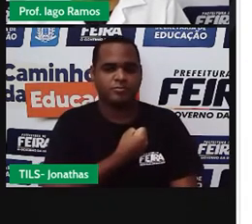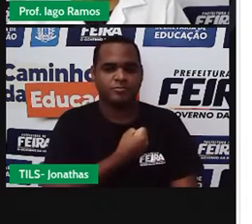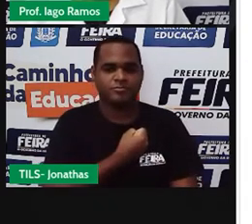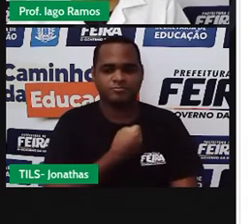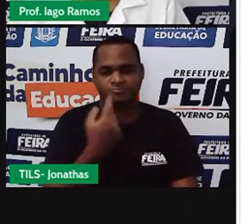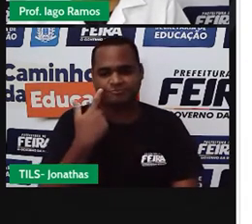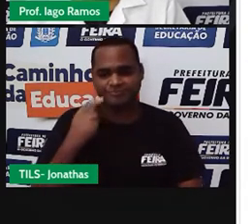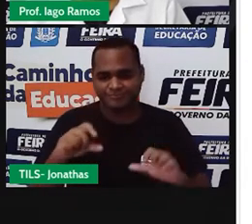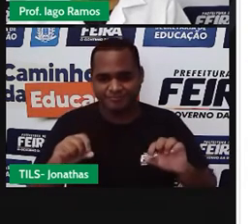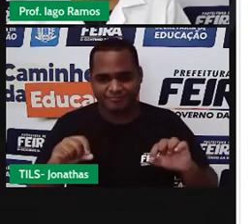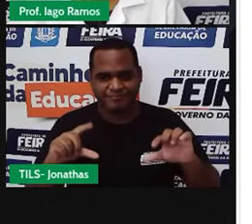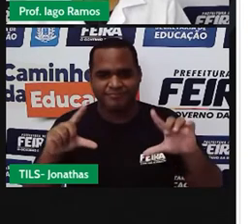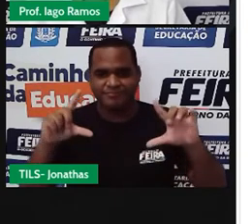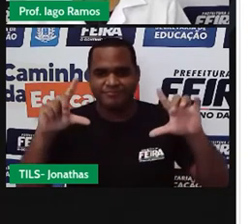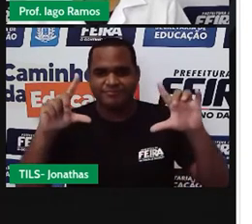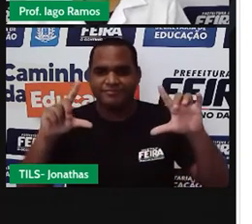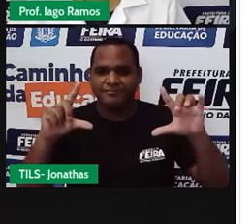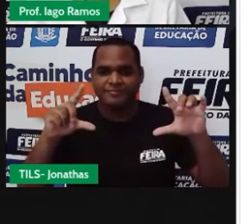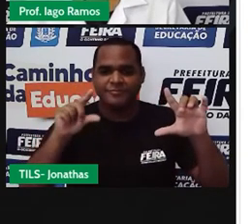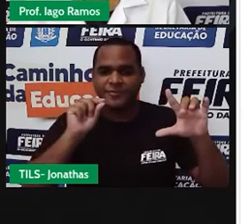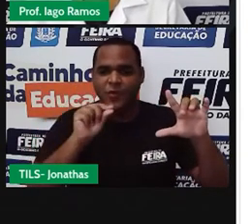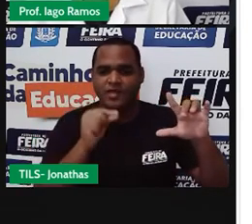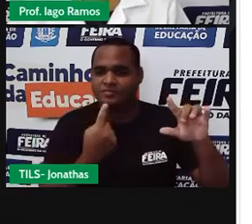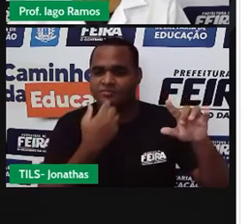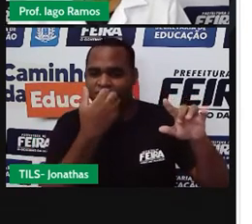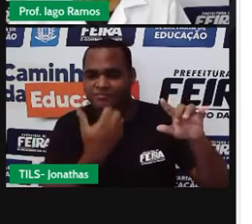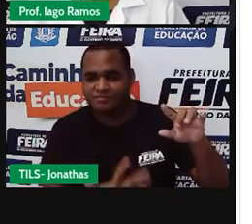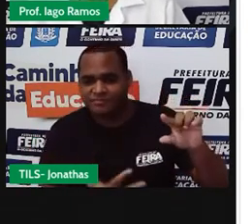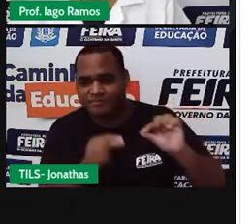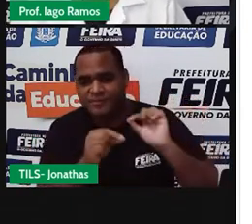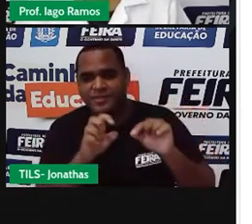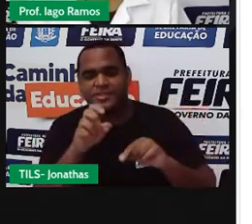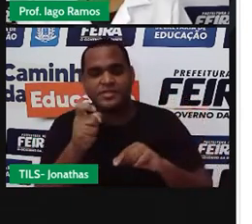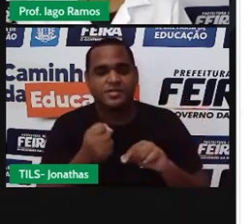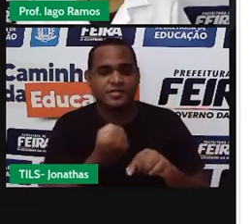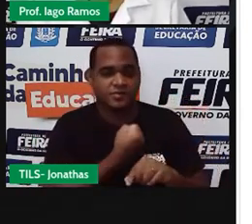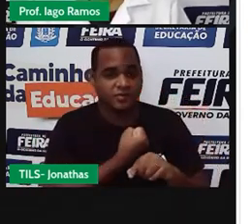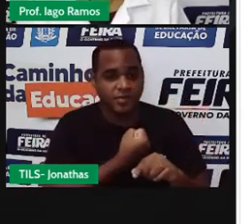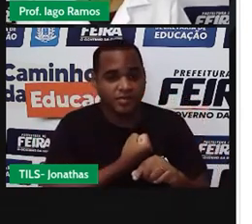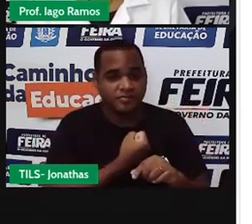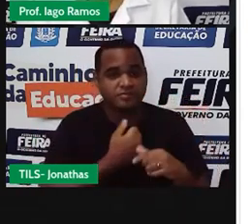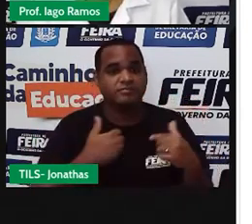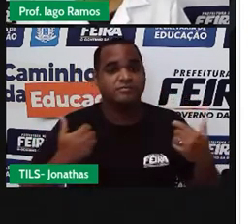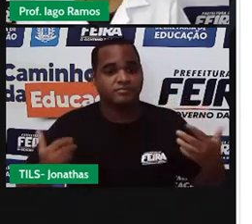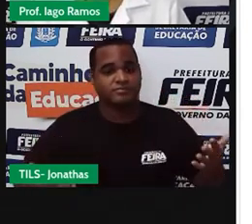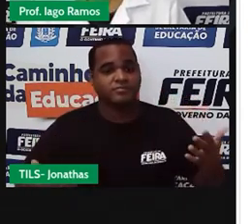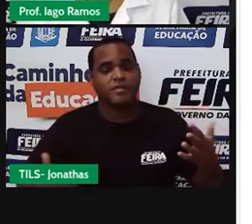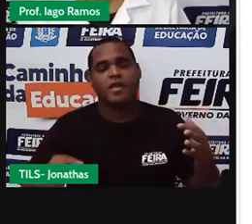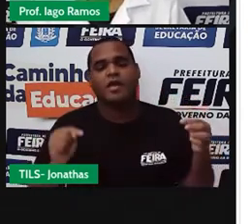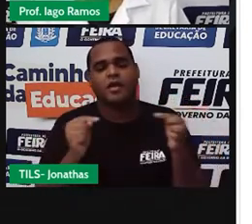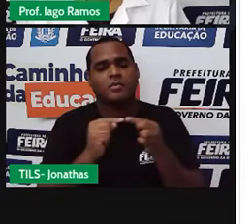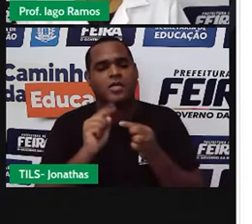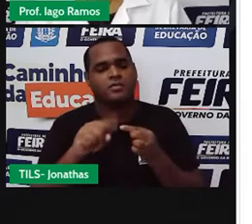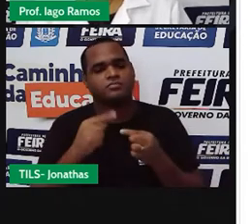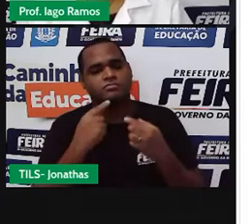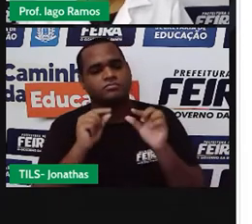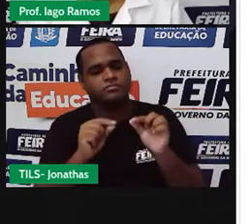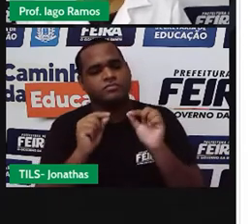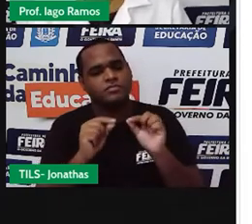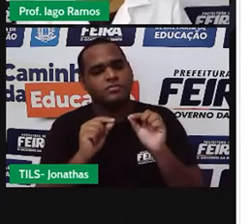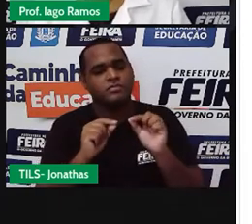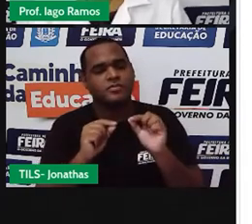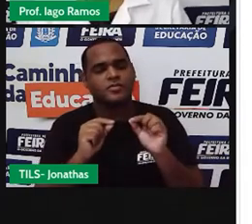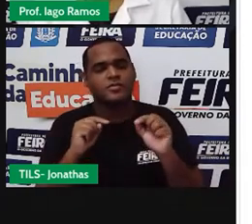olha só a gente viu o que é tá uma expressão numérica nada mais é do que